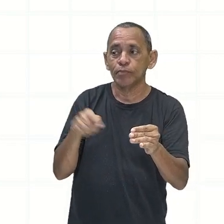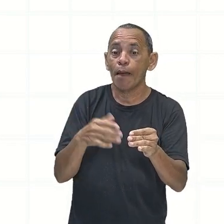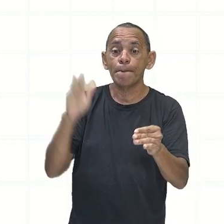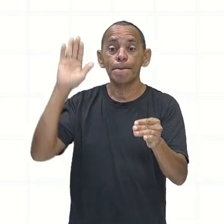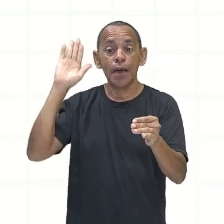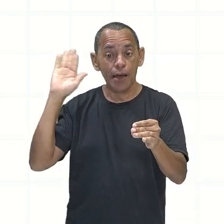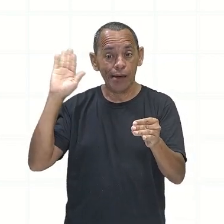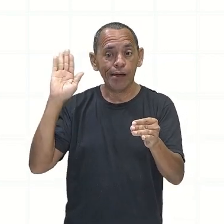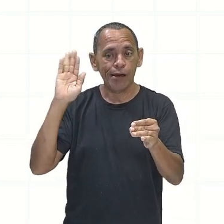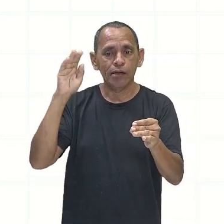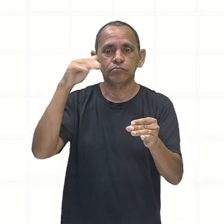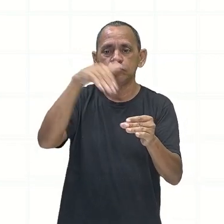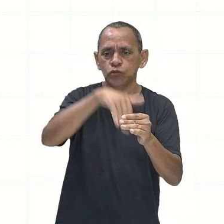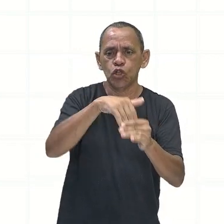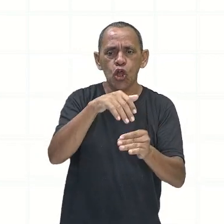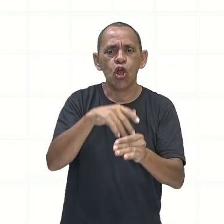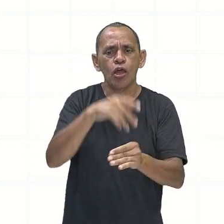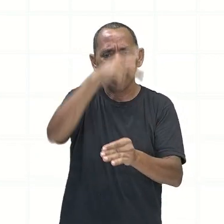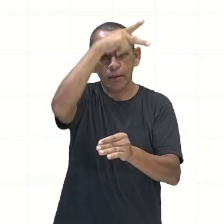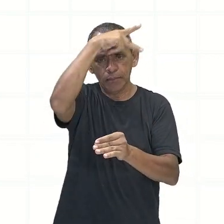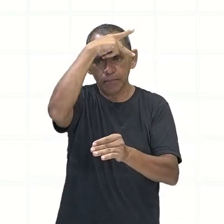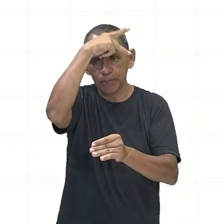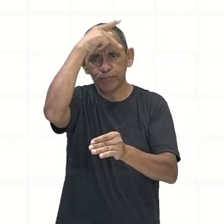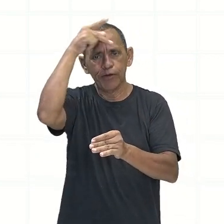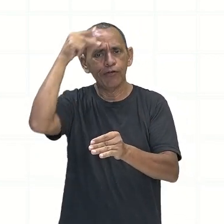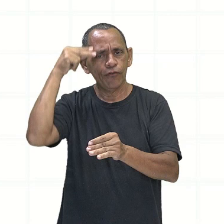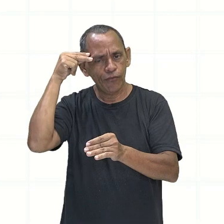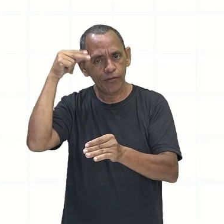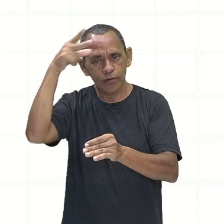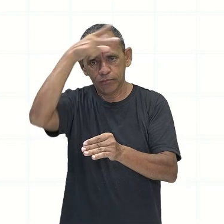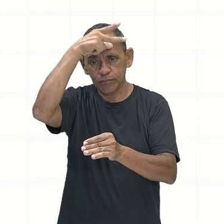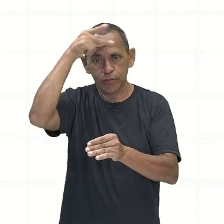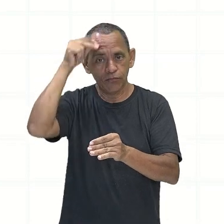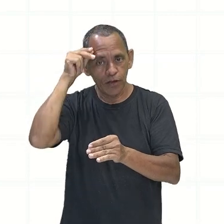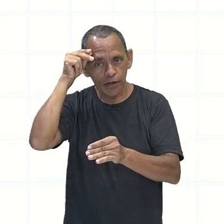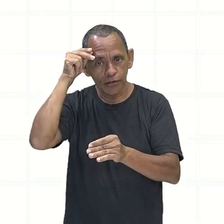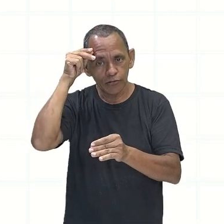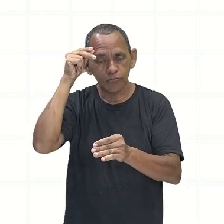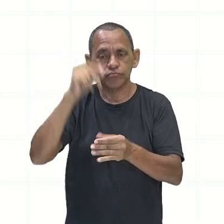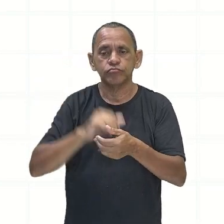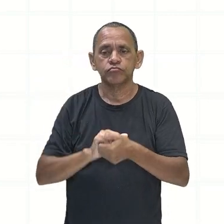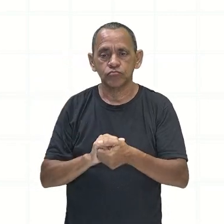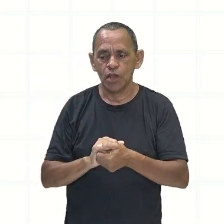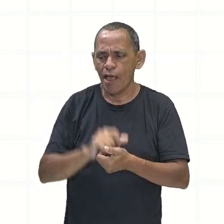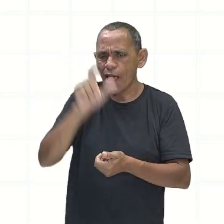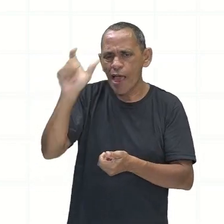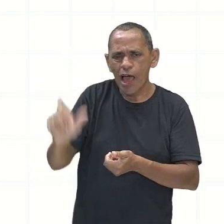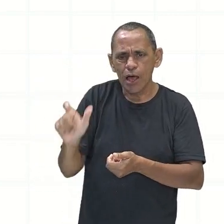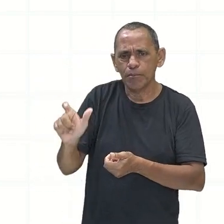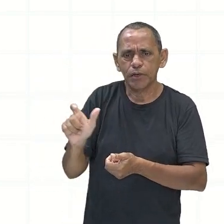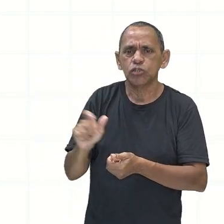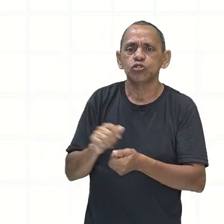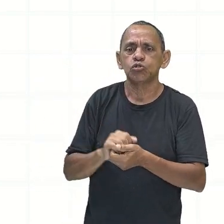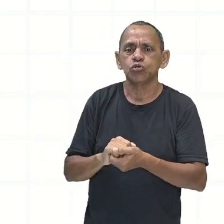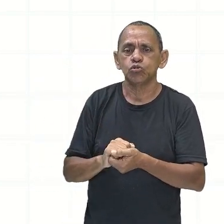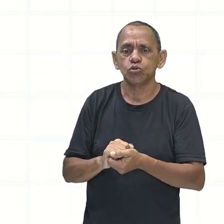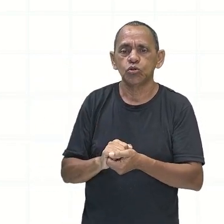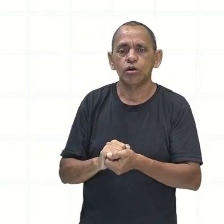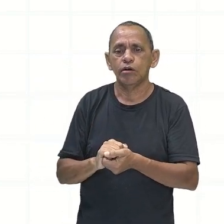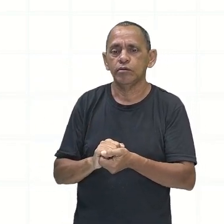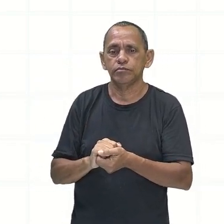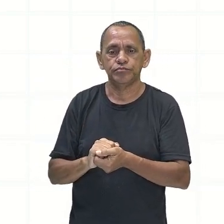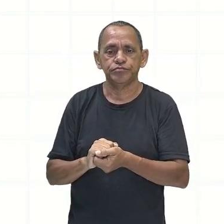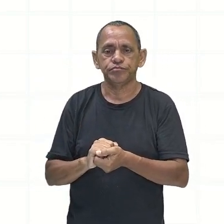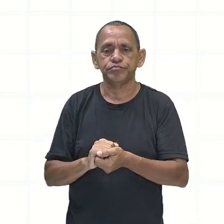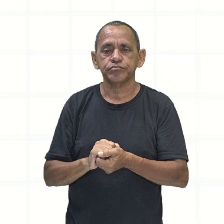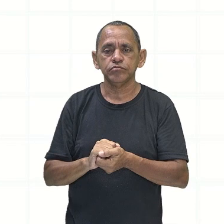prefeito, né? E aí esse governante não fez, né? O que o povo esperava. Então, por isso a